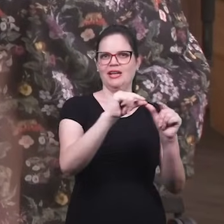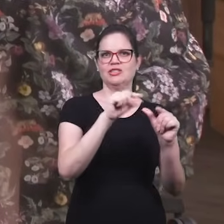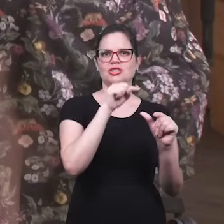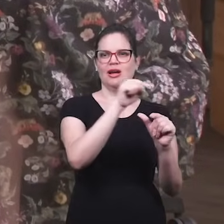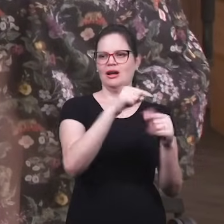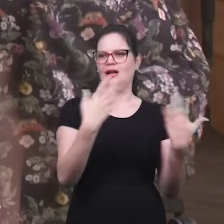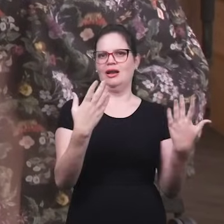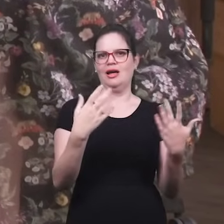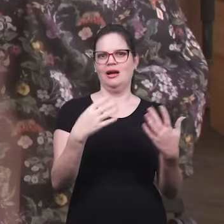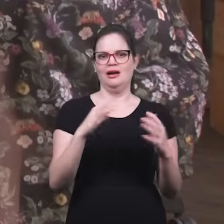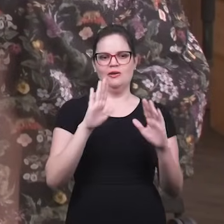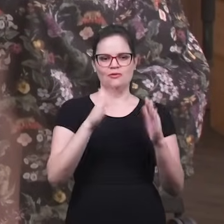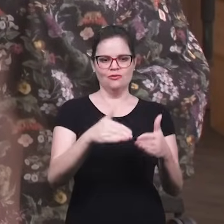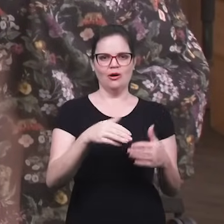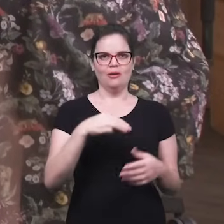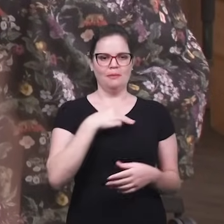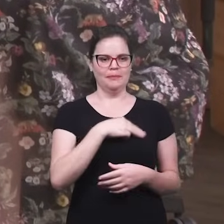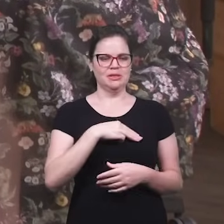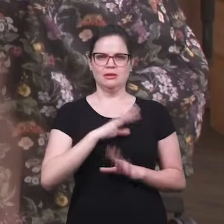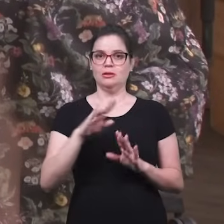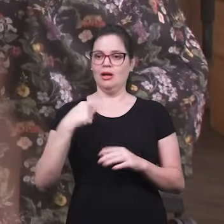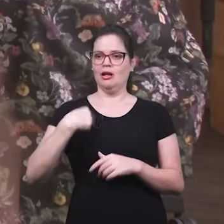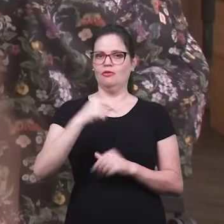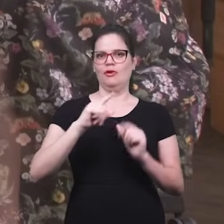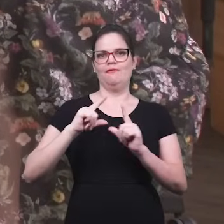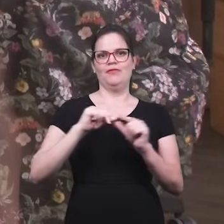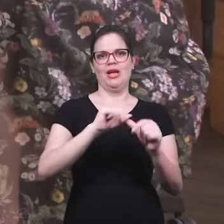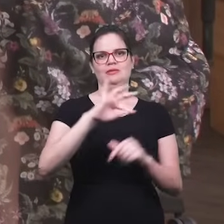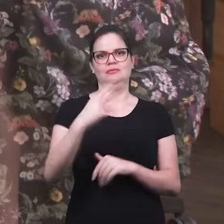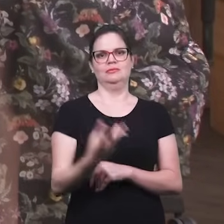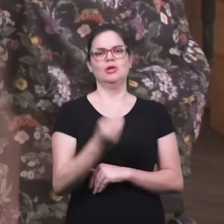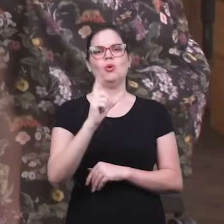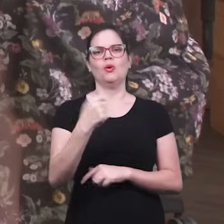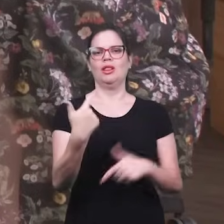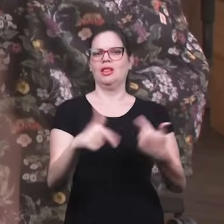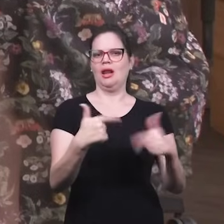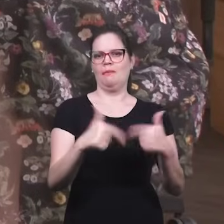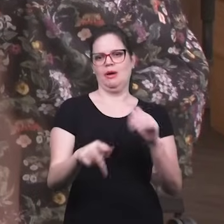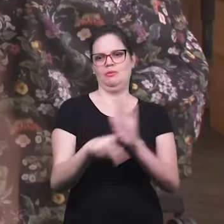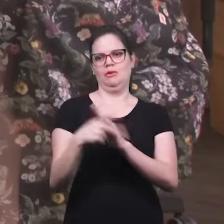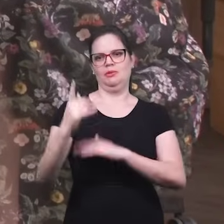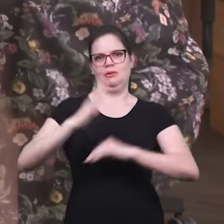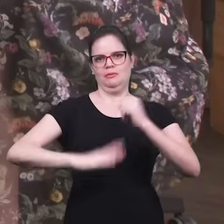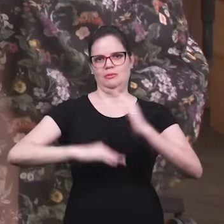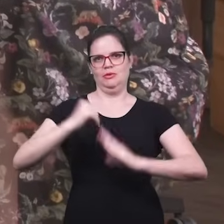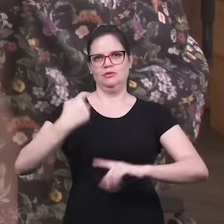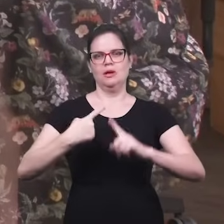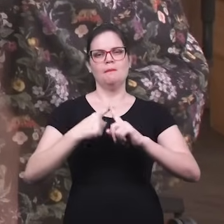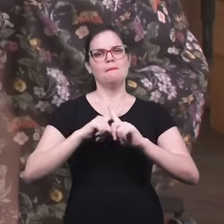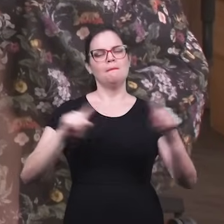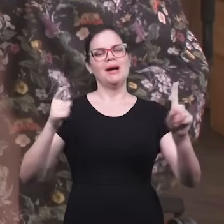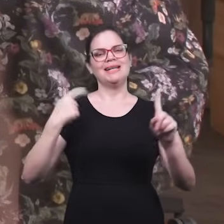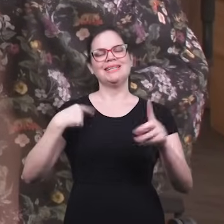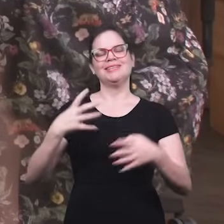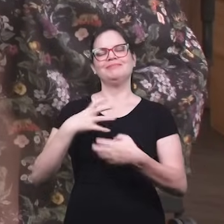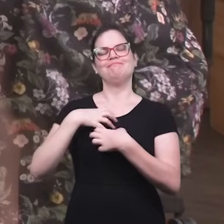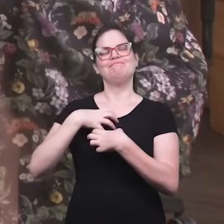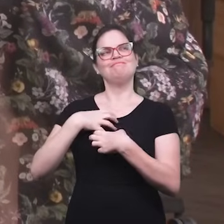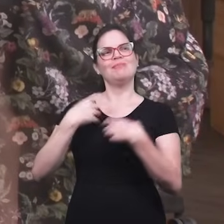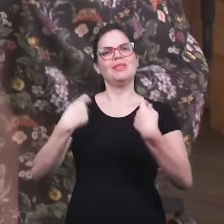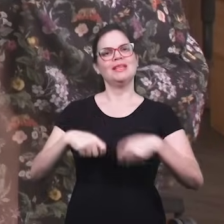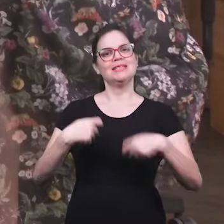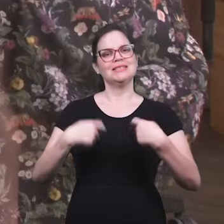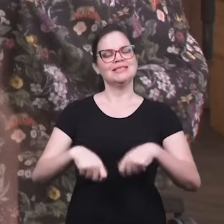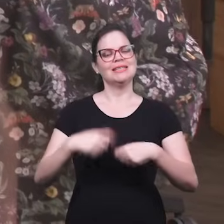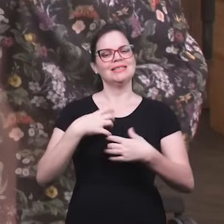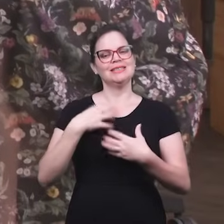acho que inicialmente, né? Ela estava indo a trabalho e sensível ali ao Senhor, a necessidade, o